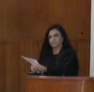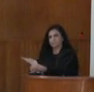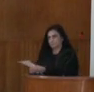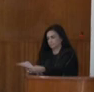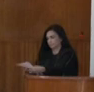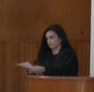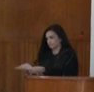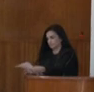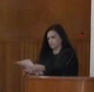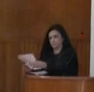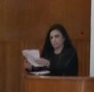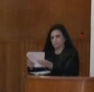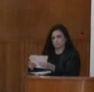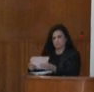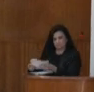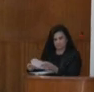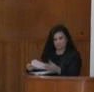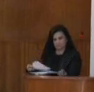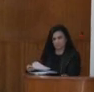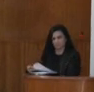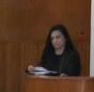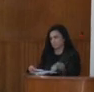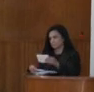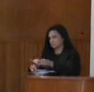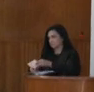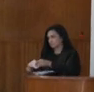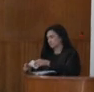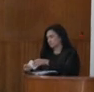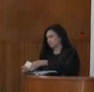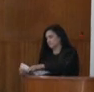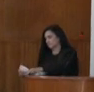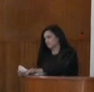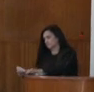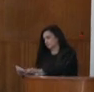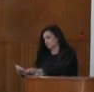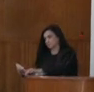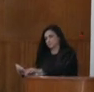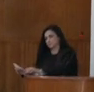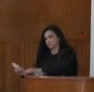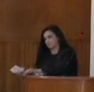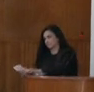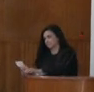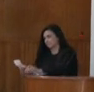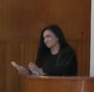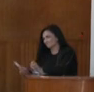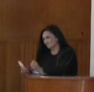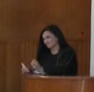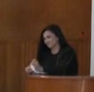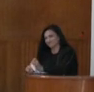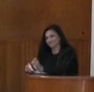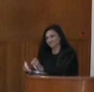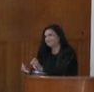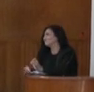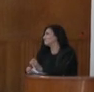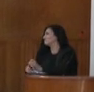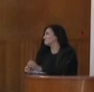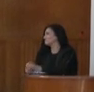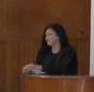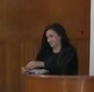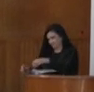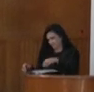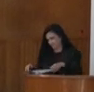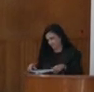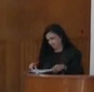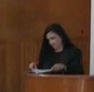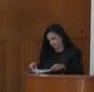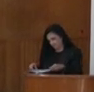falar. Eu ia trazer um PowerPoint, esqueci o pendrive em casa, essas coisas que